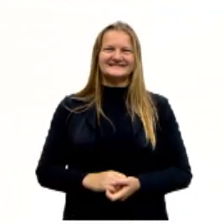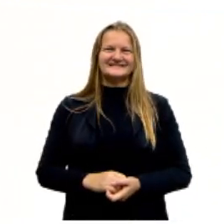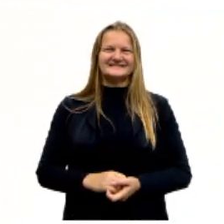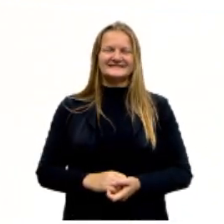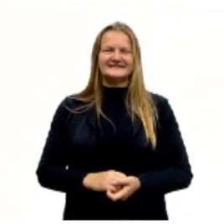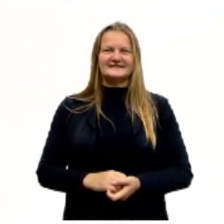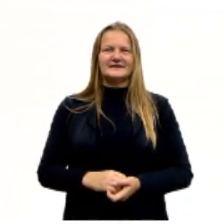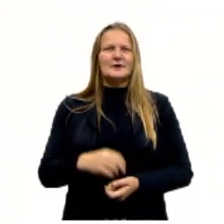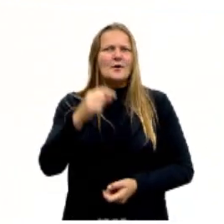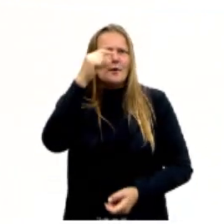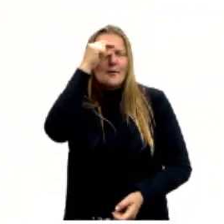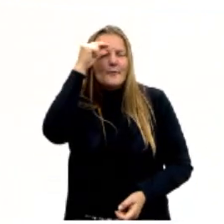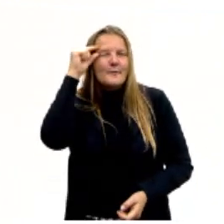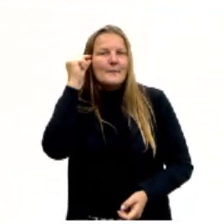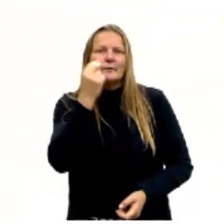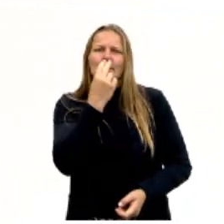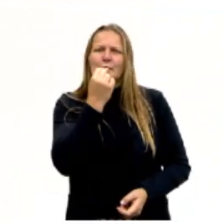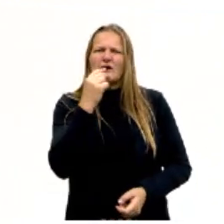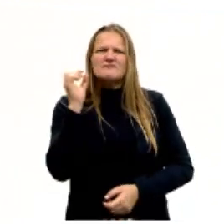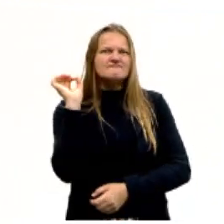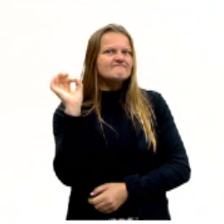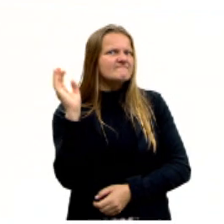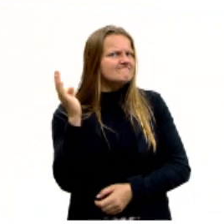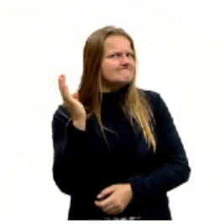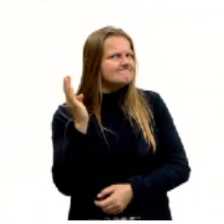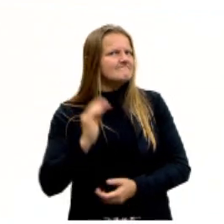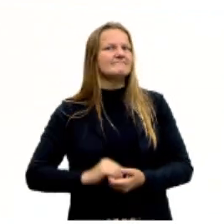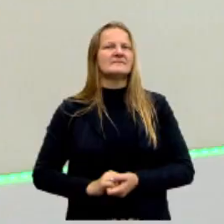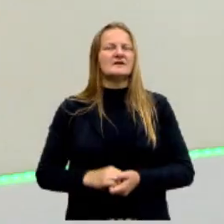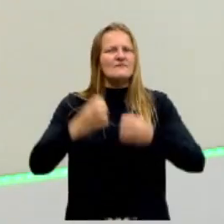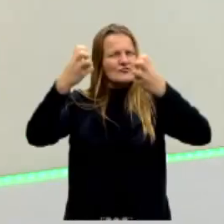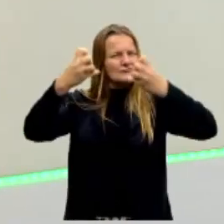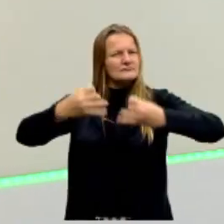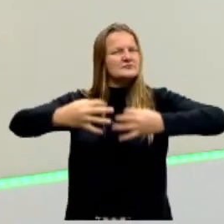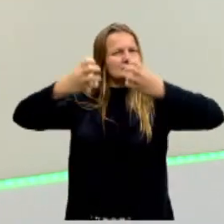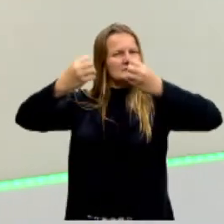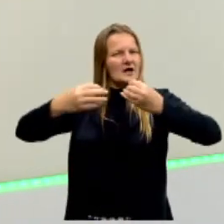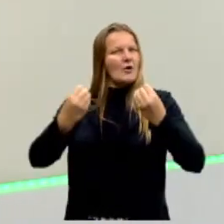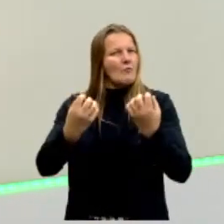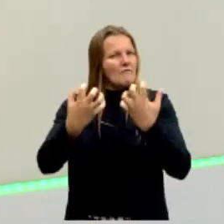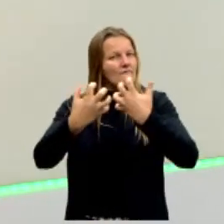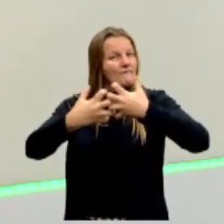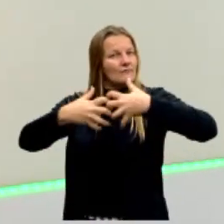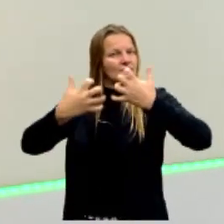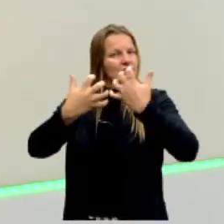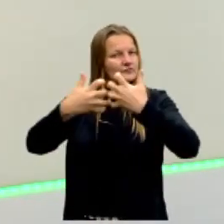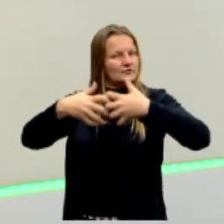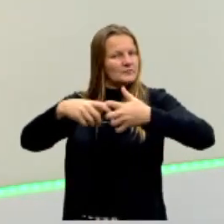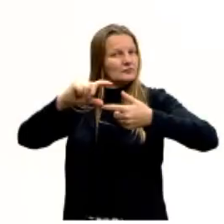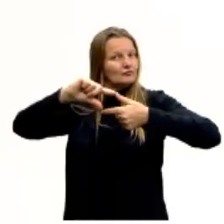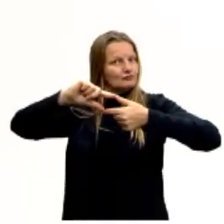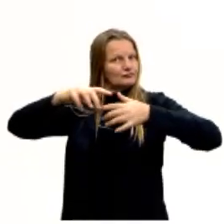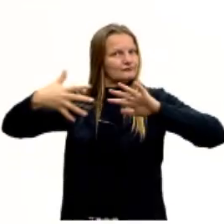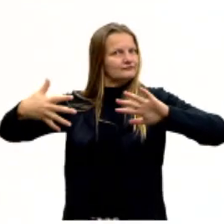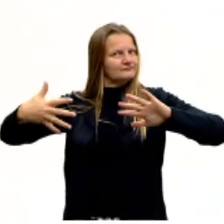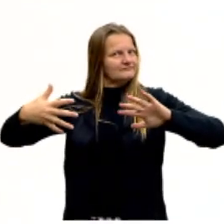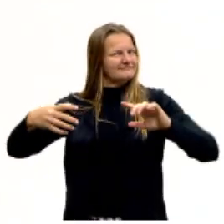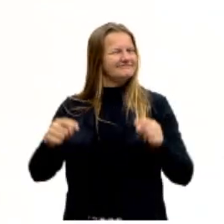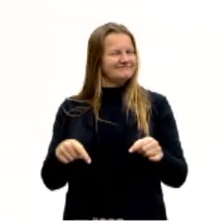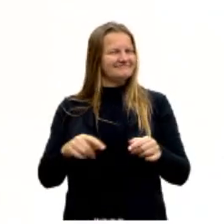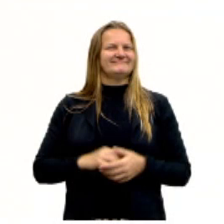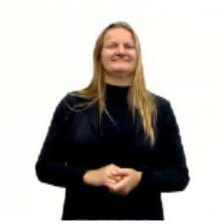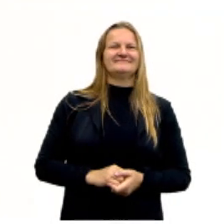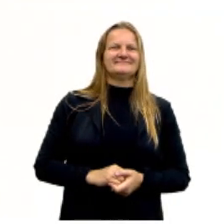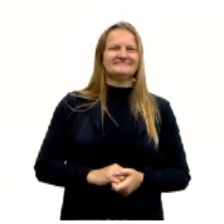mas Monteiro Lobato vai ver porque eu vou explicar direitinho para ele como é que funciona o barraco aqui